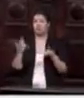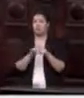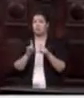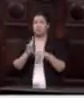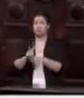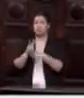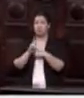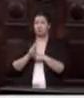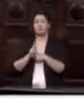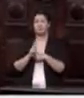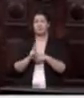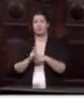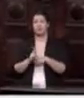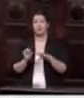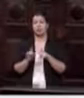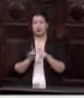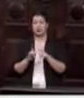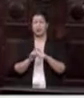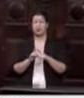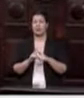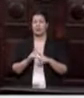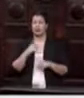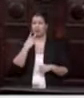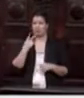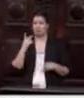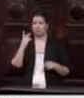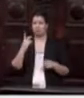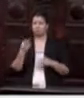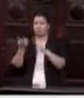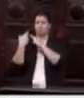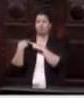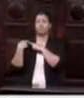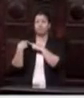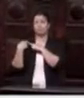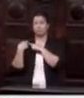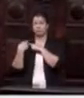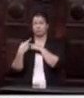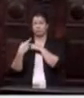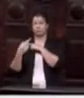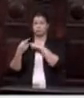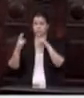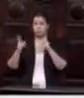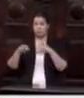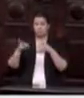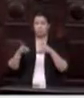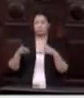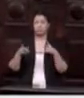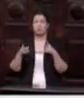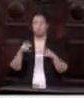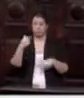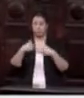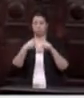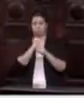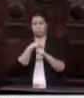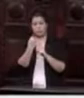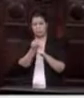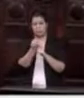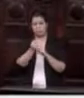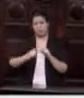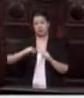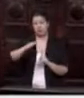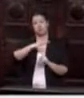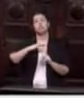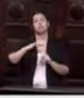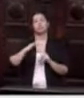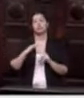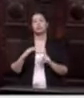gestão responsável, e gestão responsável é aquela que mantém os principais programas sociais de atendimento à população,